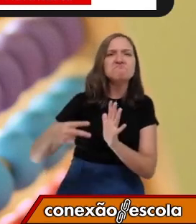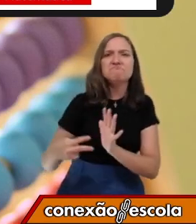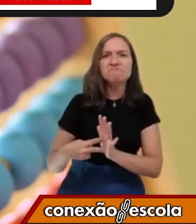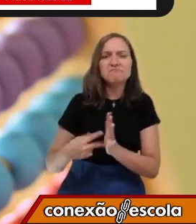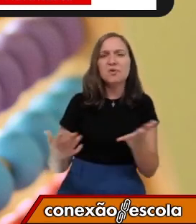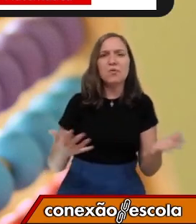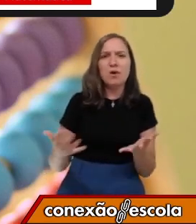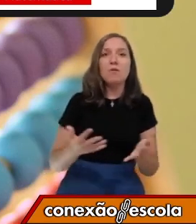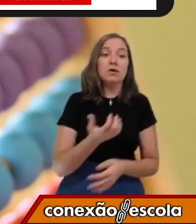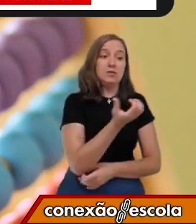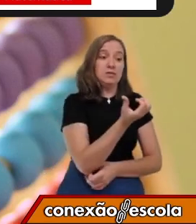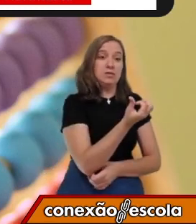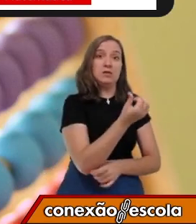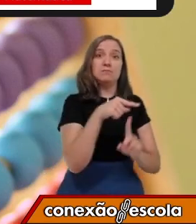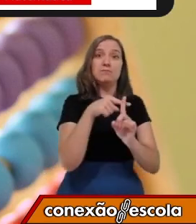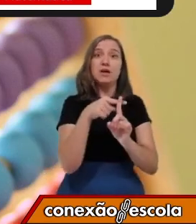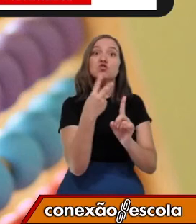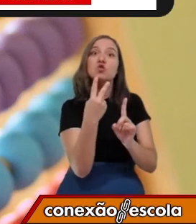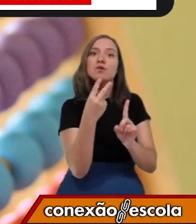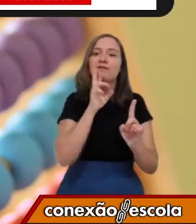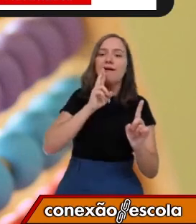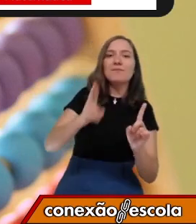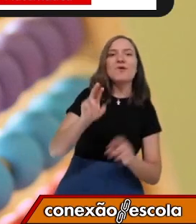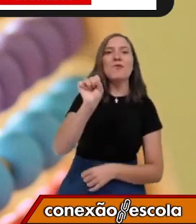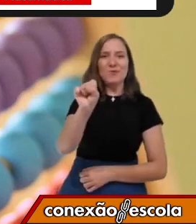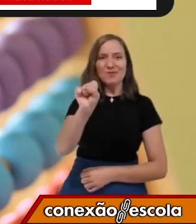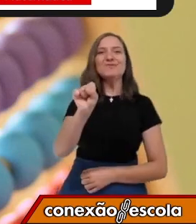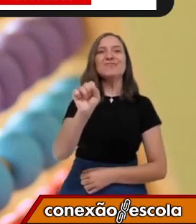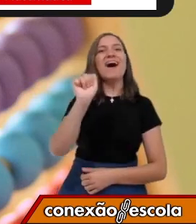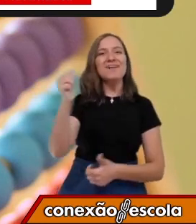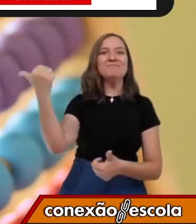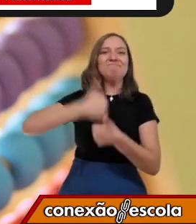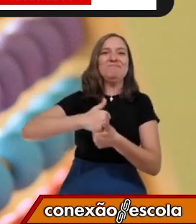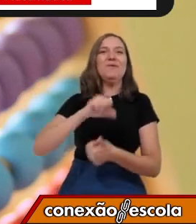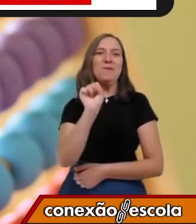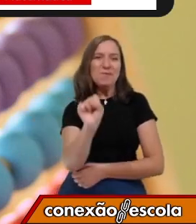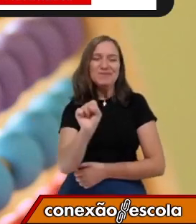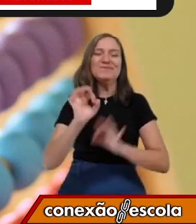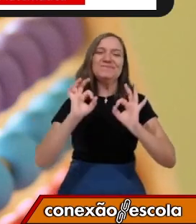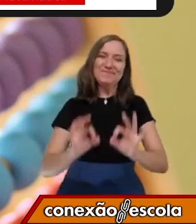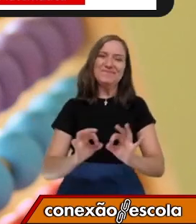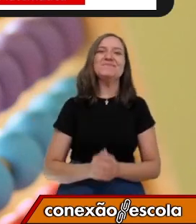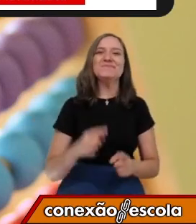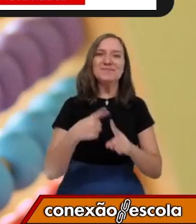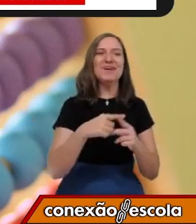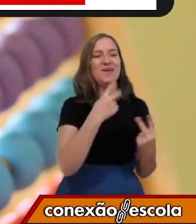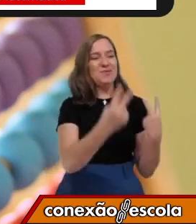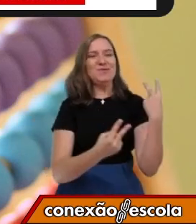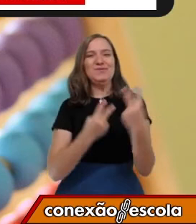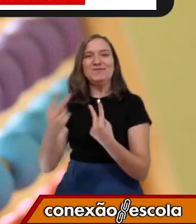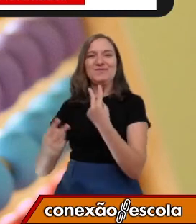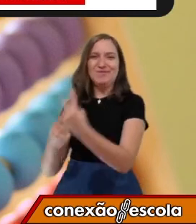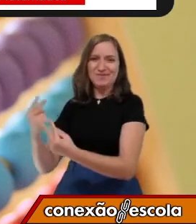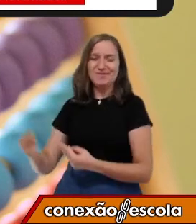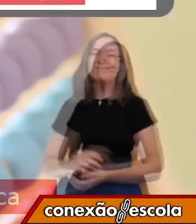ser o número 8, porque 6 mais 2, 8. Então, esse número A representa o número 8. Outro exemplo